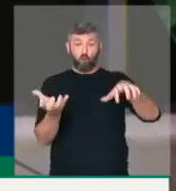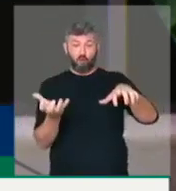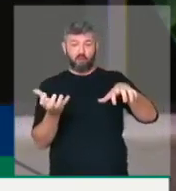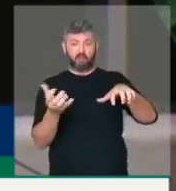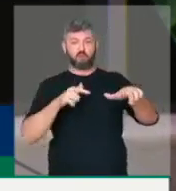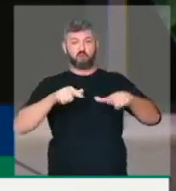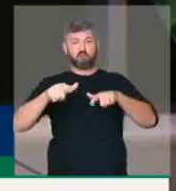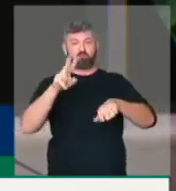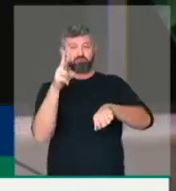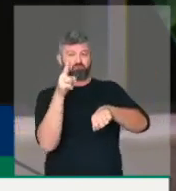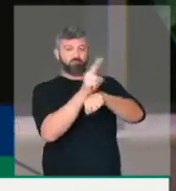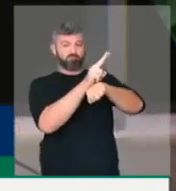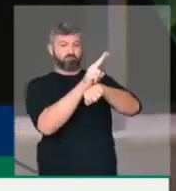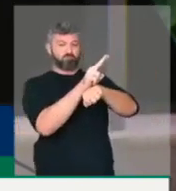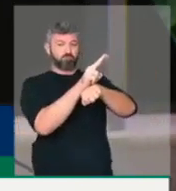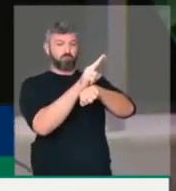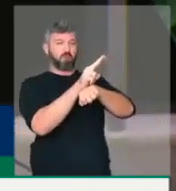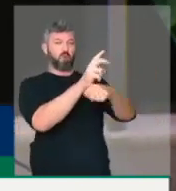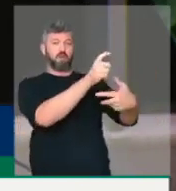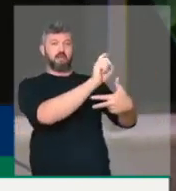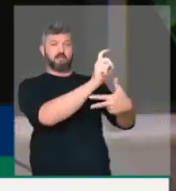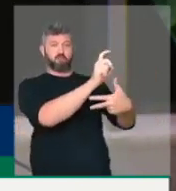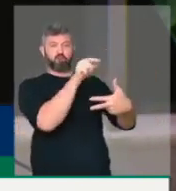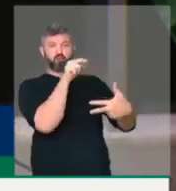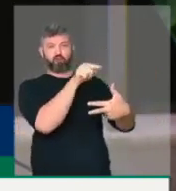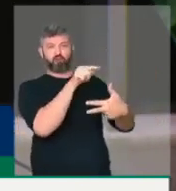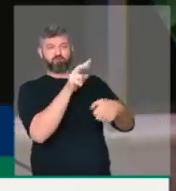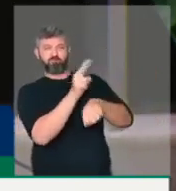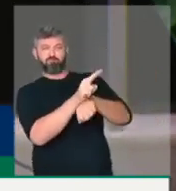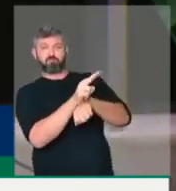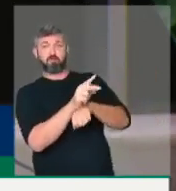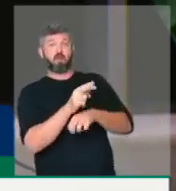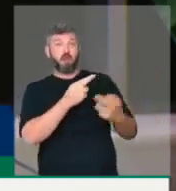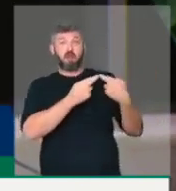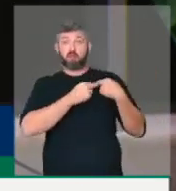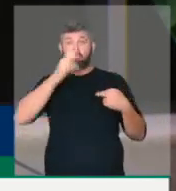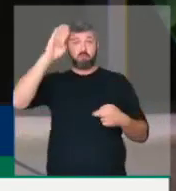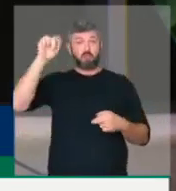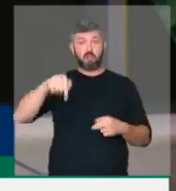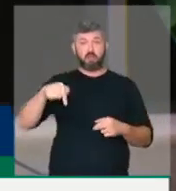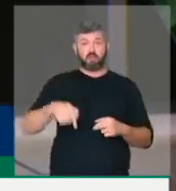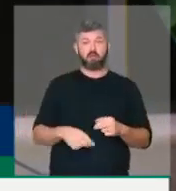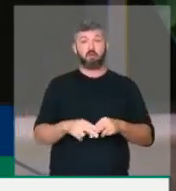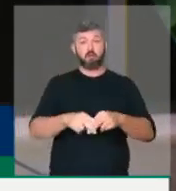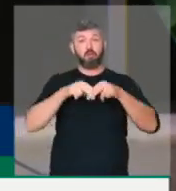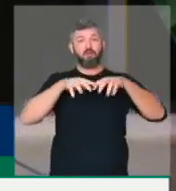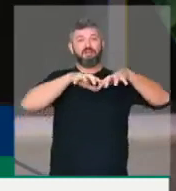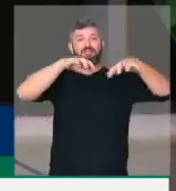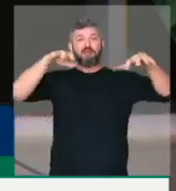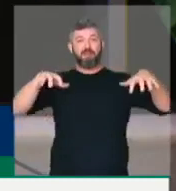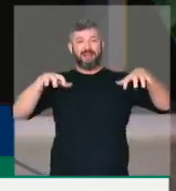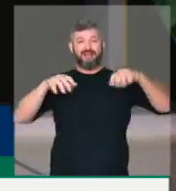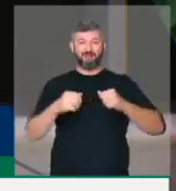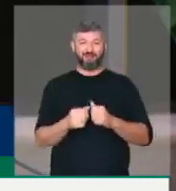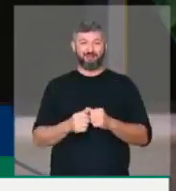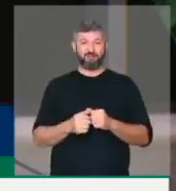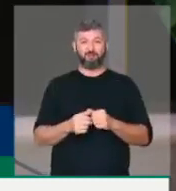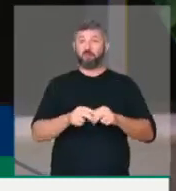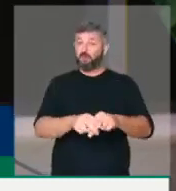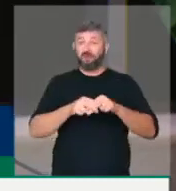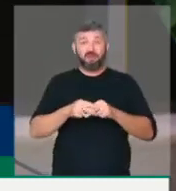é fiscalizar o Executivo. Essa é a principal função, por isso a independência, por isso não